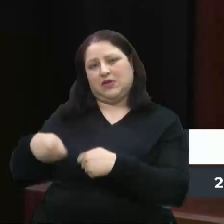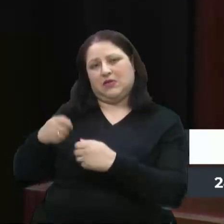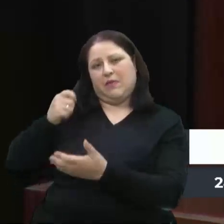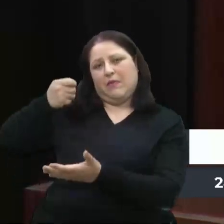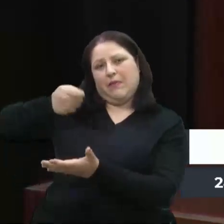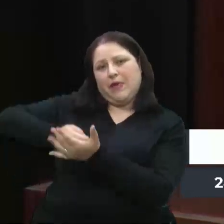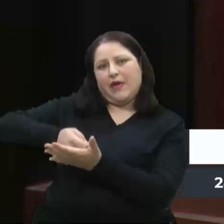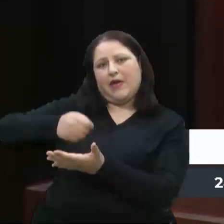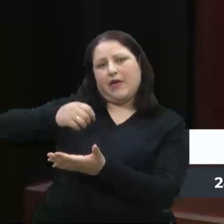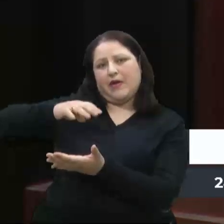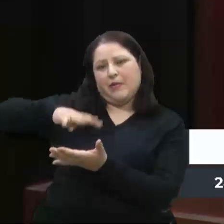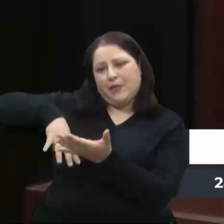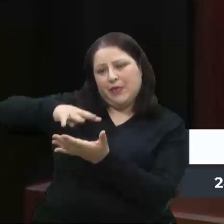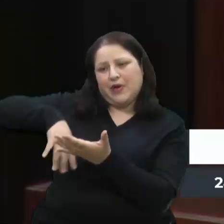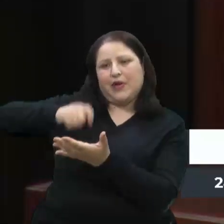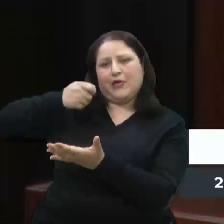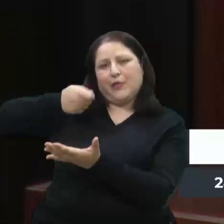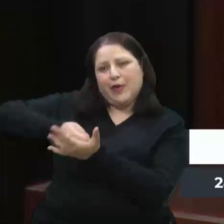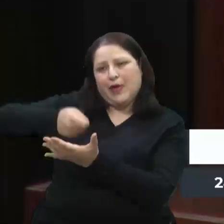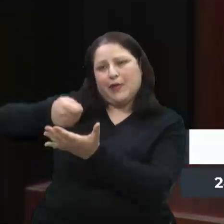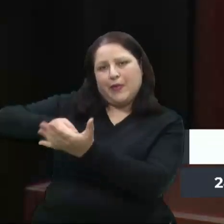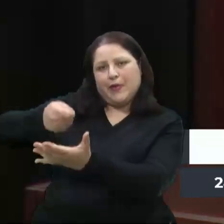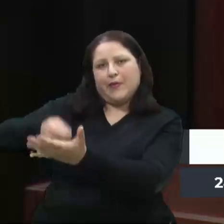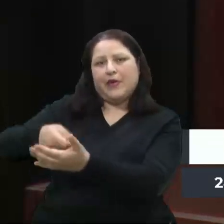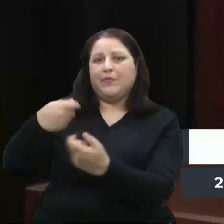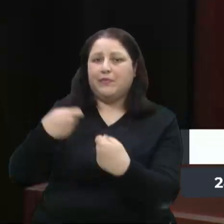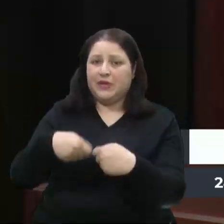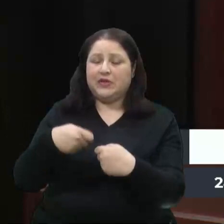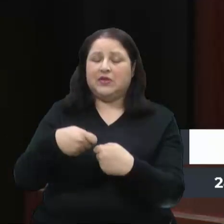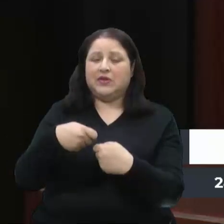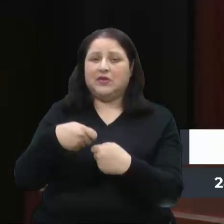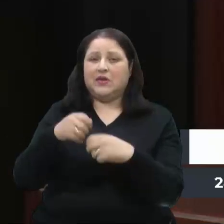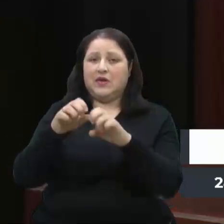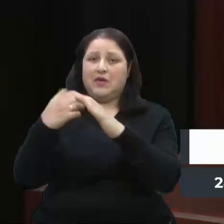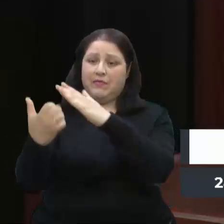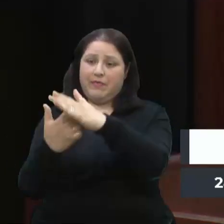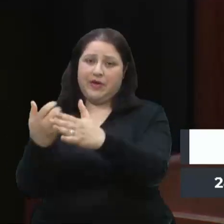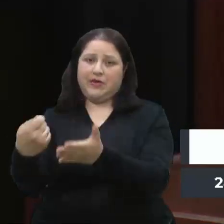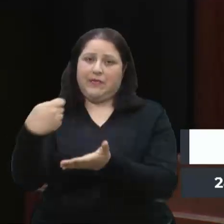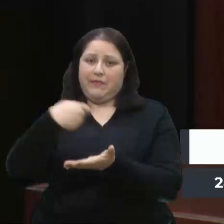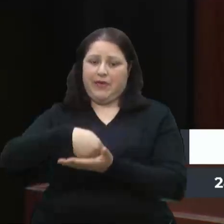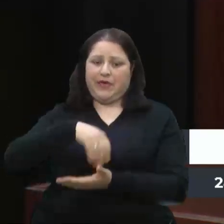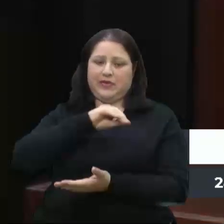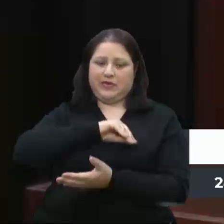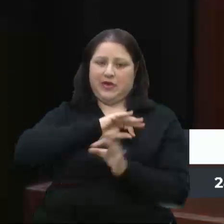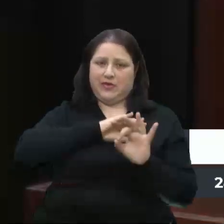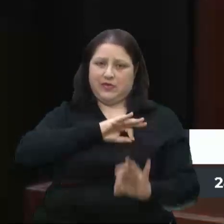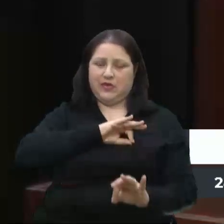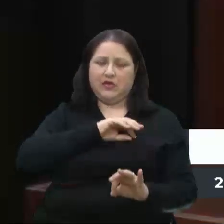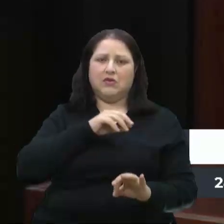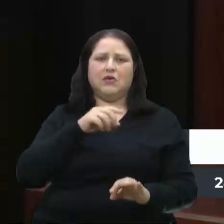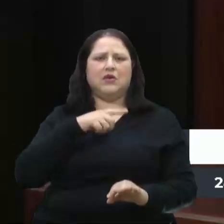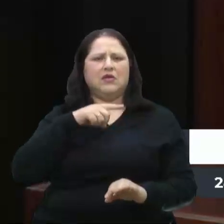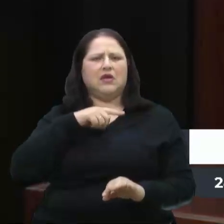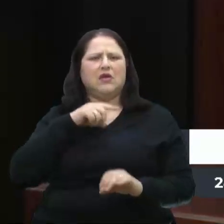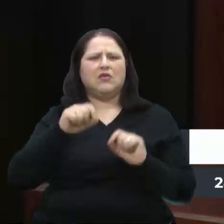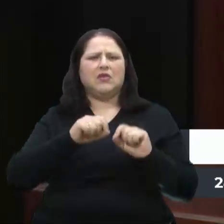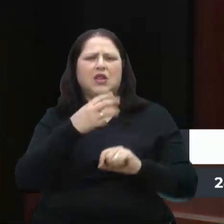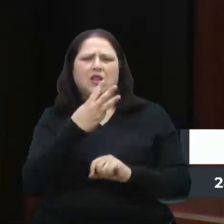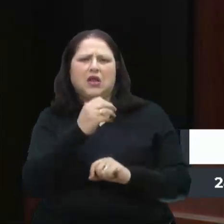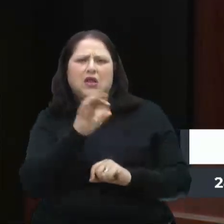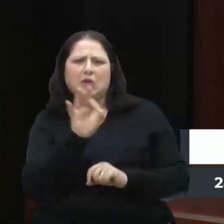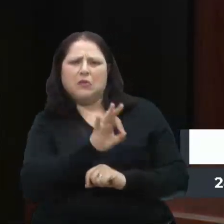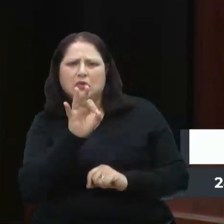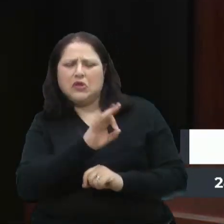para pagar, e isso requer que o pagamento seja feito. Então, a partir do momento onde apenas 30% do salário foi